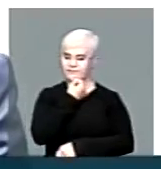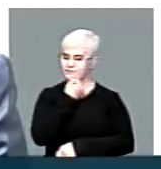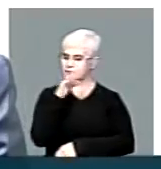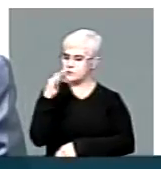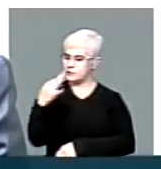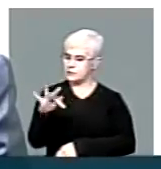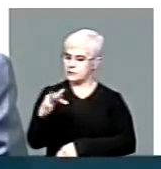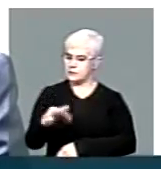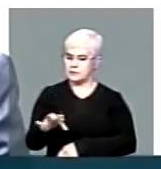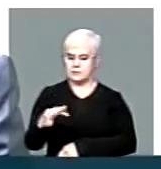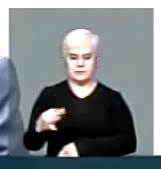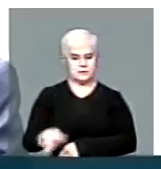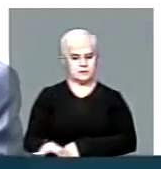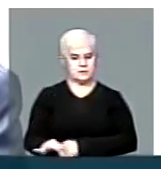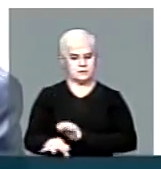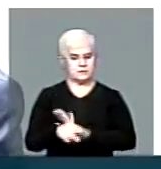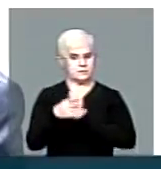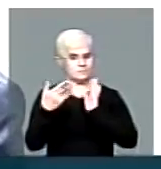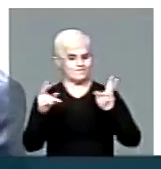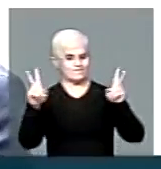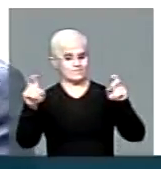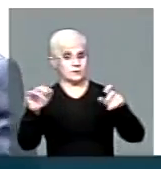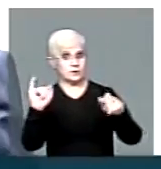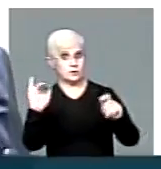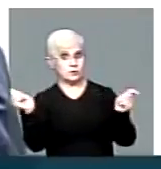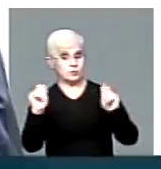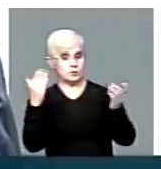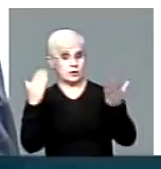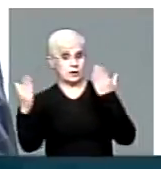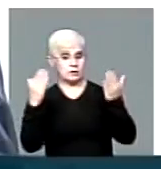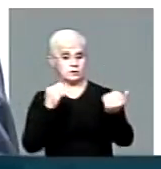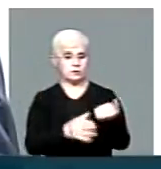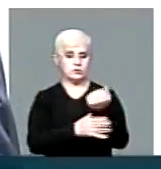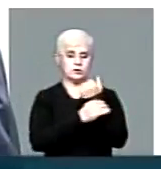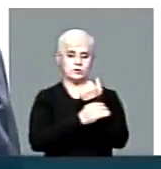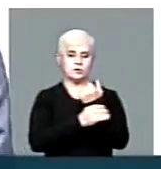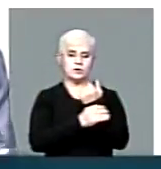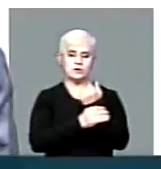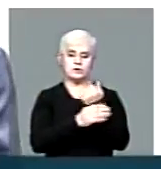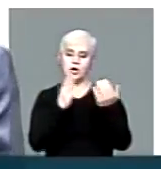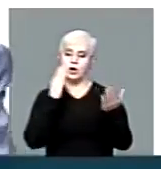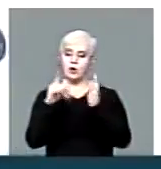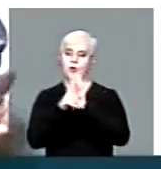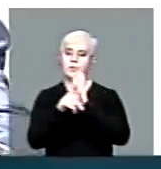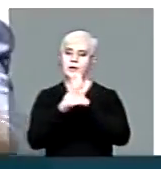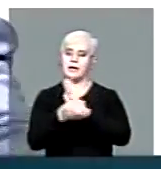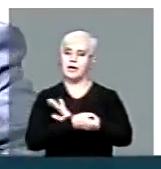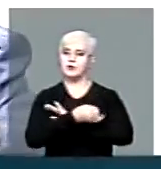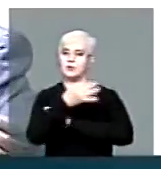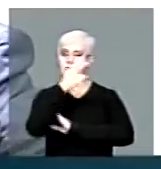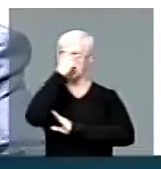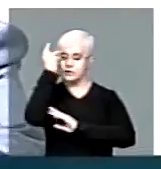Esse assunto que a gente pudesse medir a segurança pela eficiência das prisões, pelo número de presos,